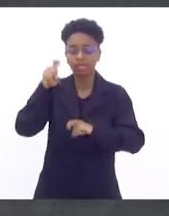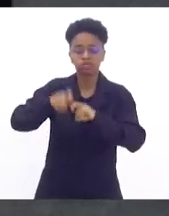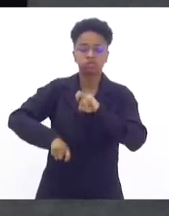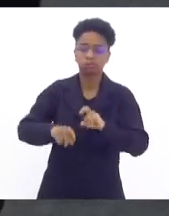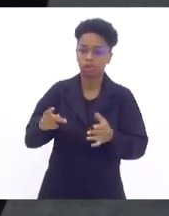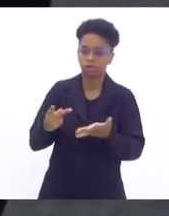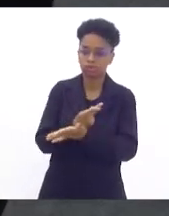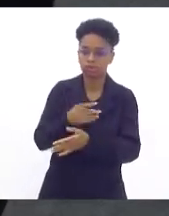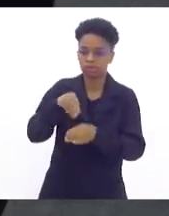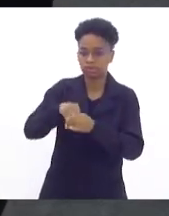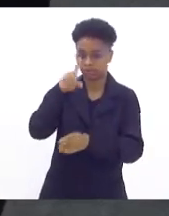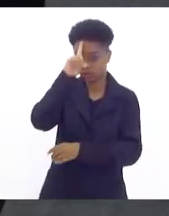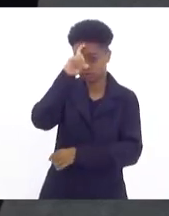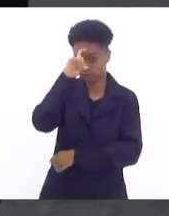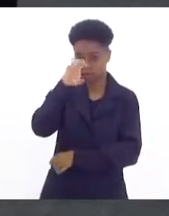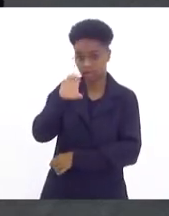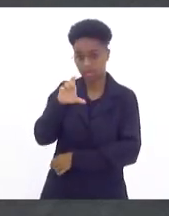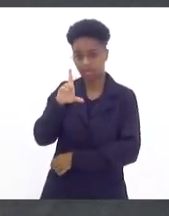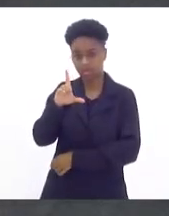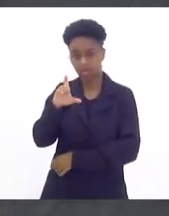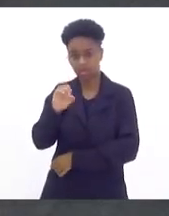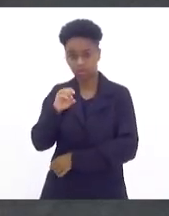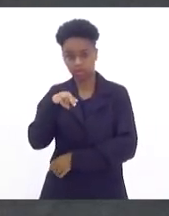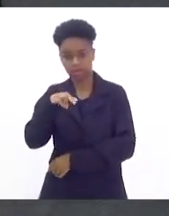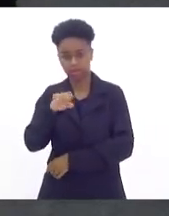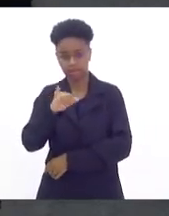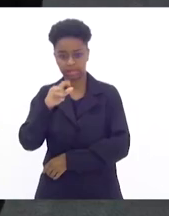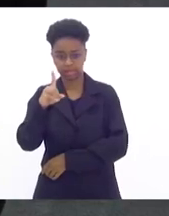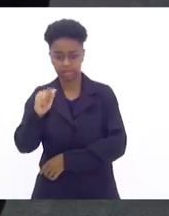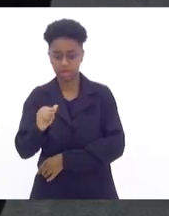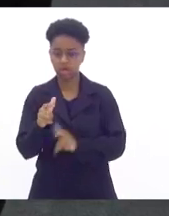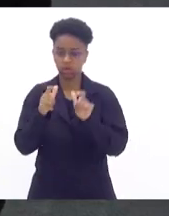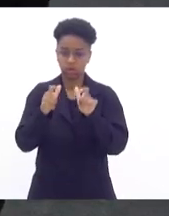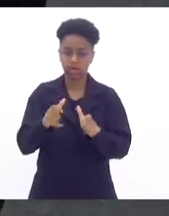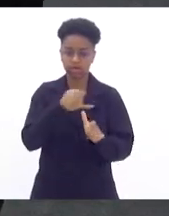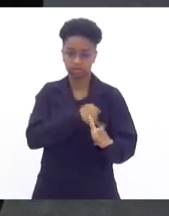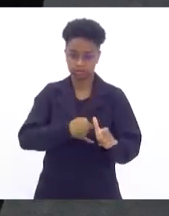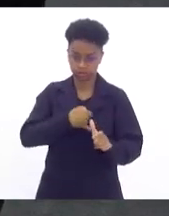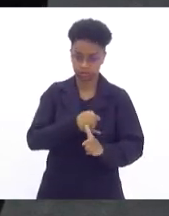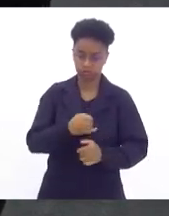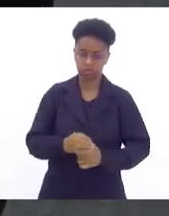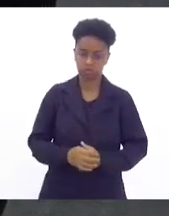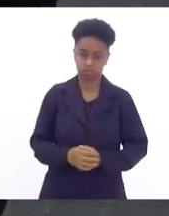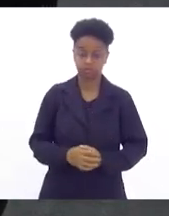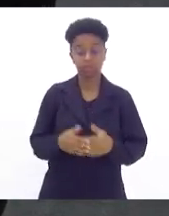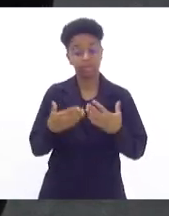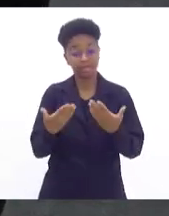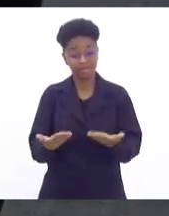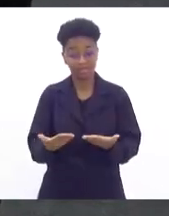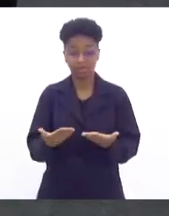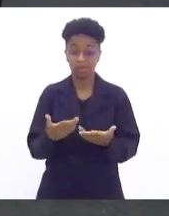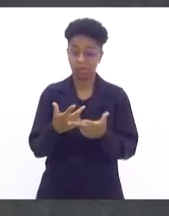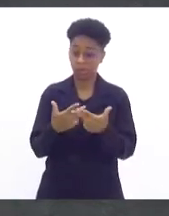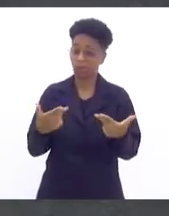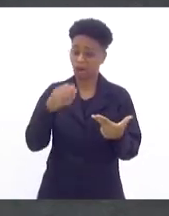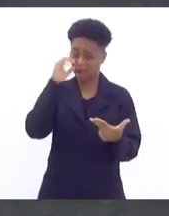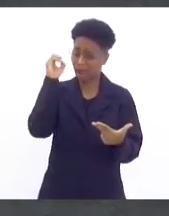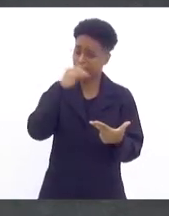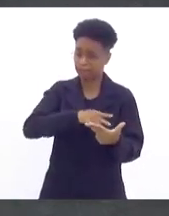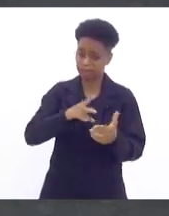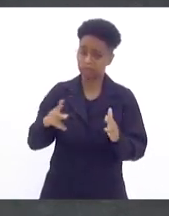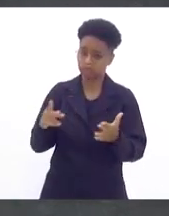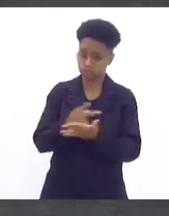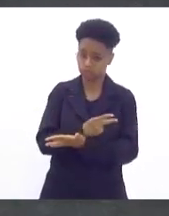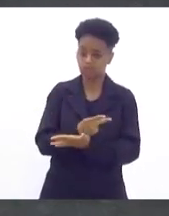ocorreu no hospital elaneida Studart ali em São João de uma situação completamente absurda